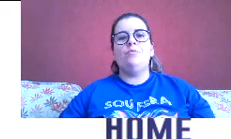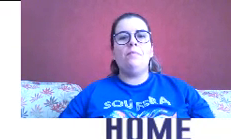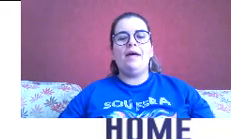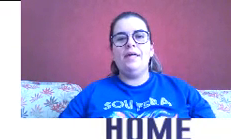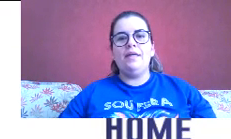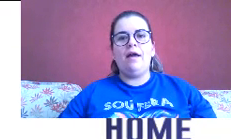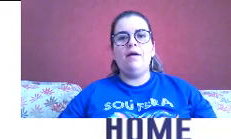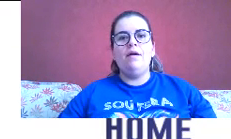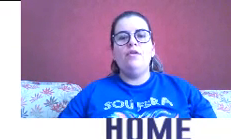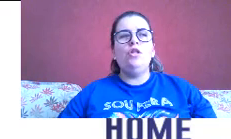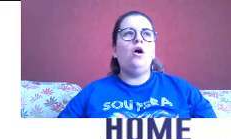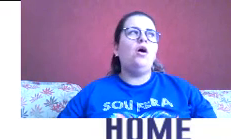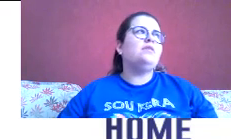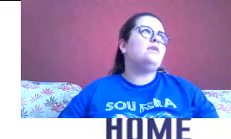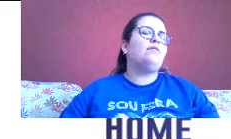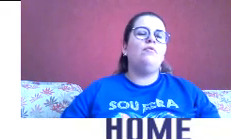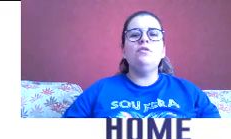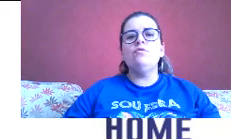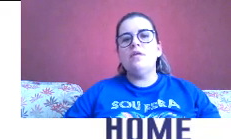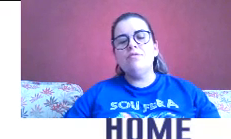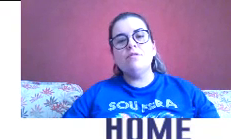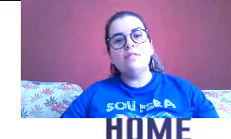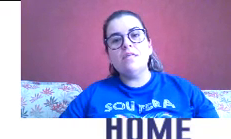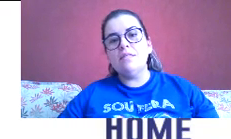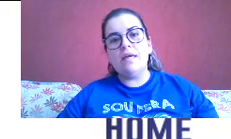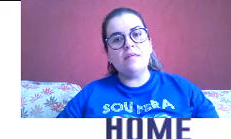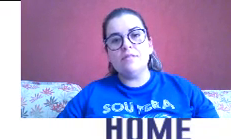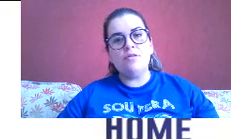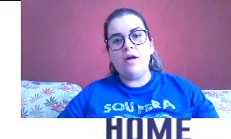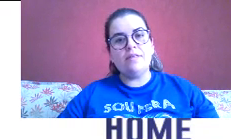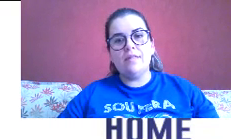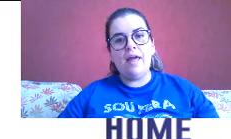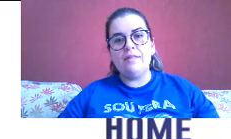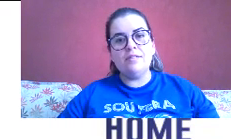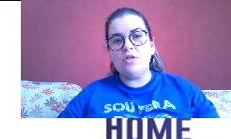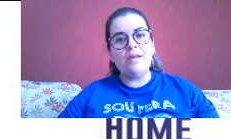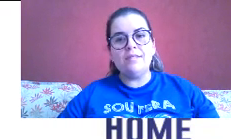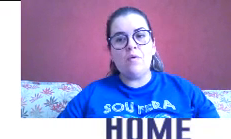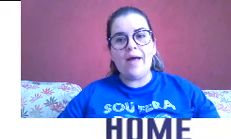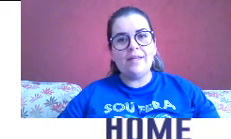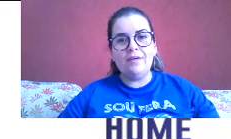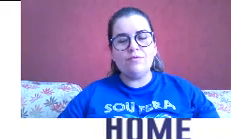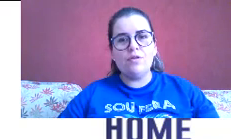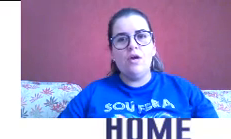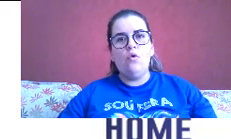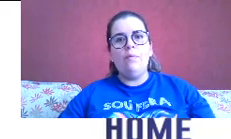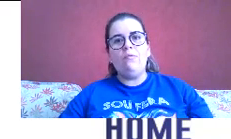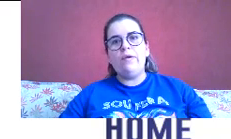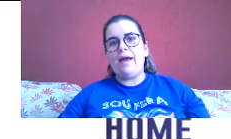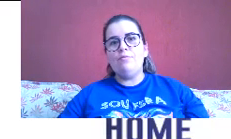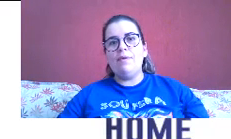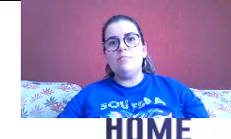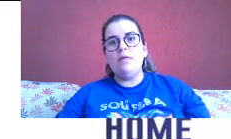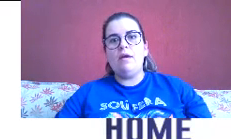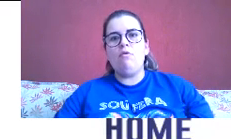Batman homem-aranha Nossa quantos anos existem as histórias deles histórias em quadrinhos o o